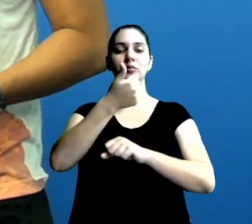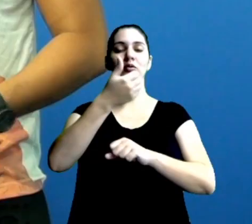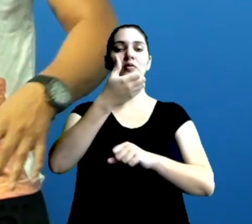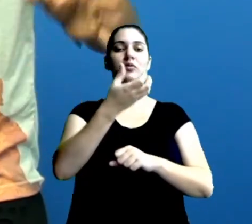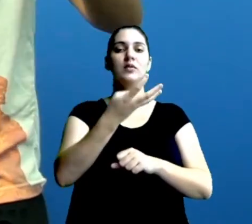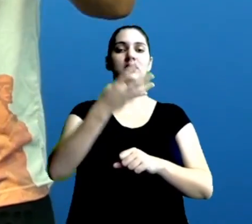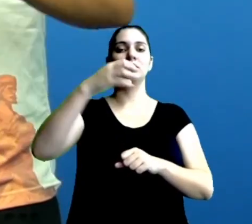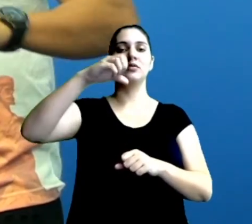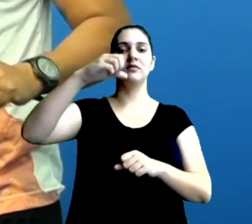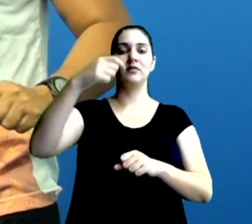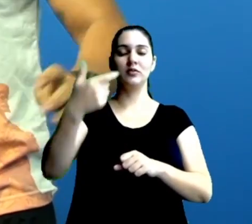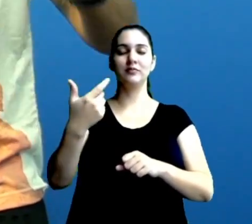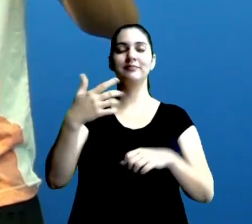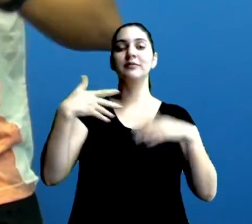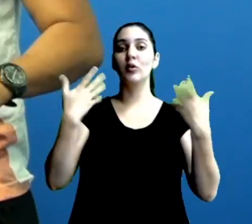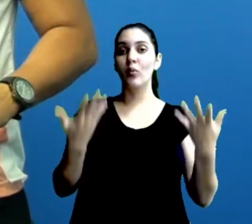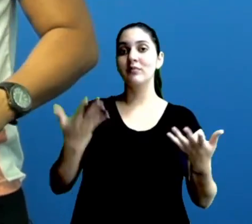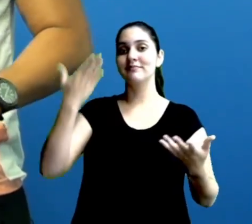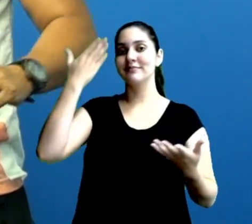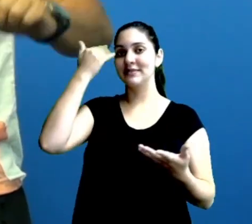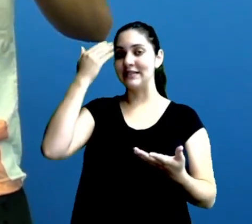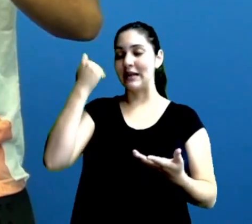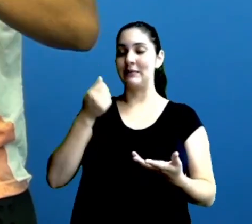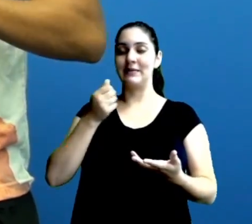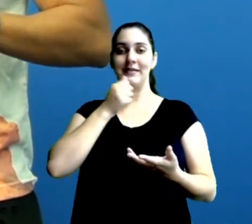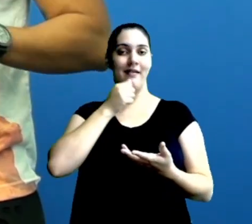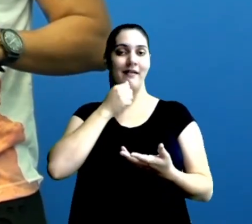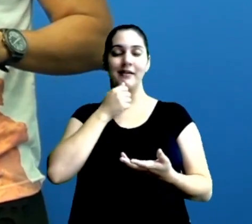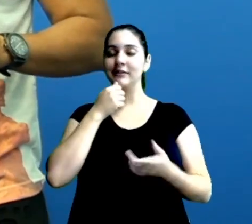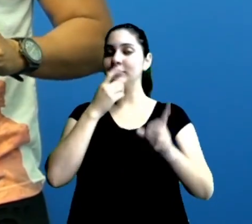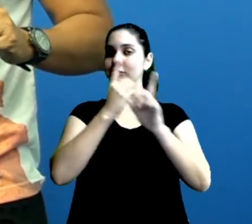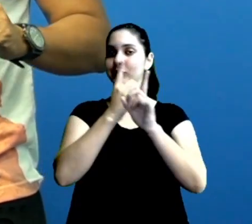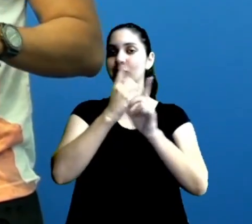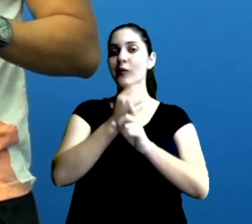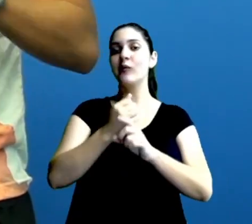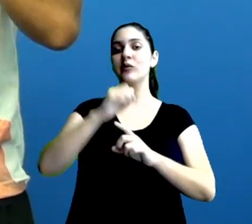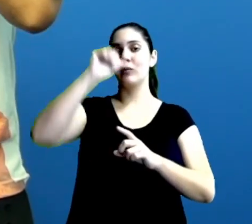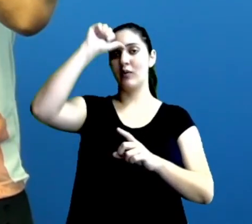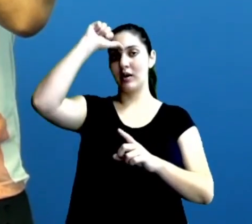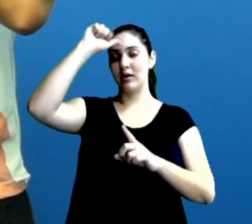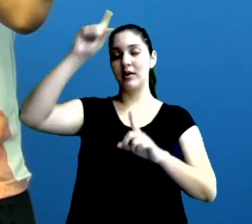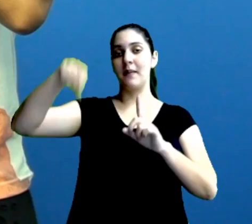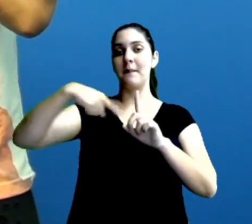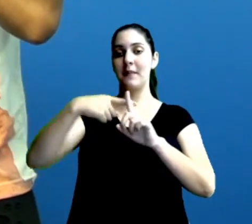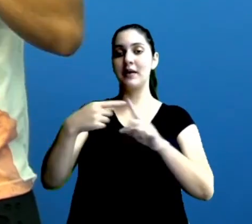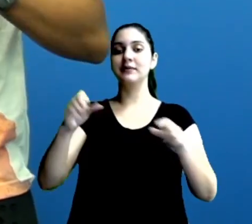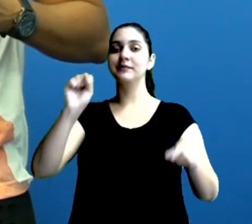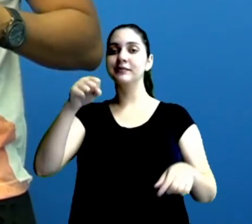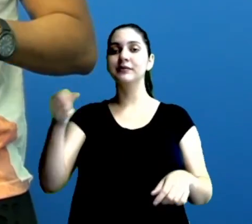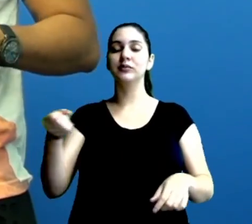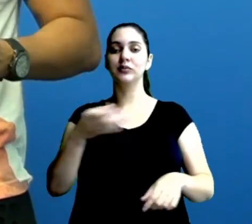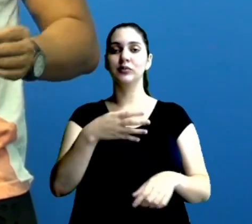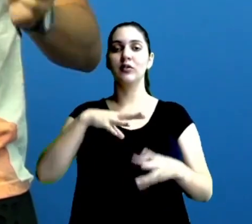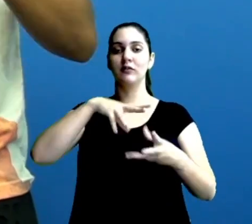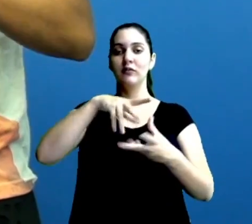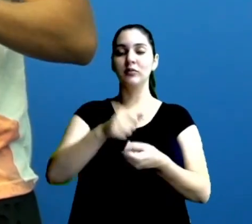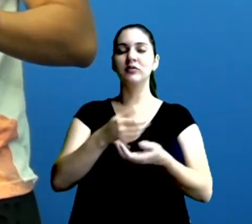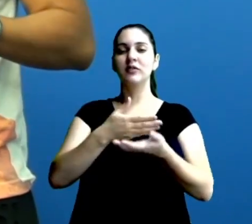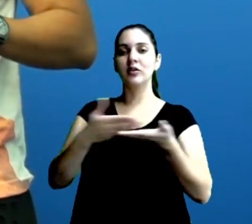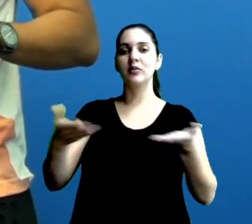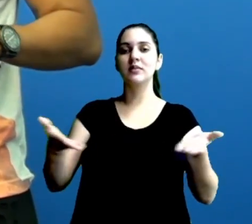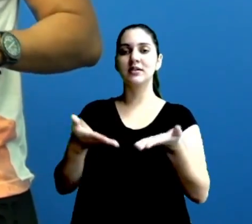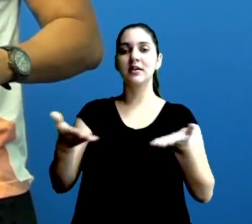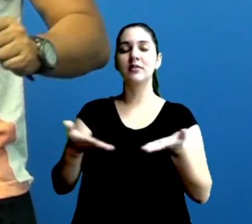Vespúcio que descobre que ali não é as Índias, mas é um novo mundo, né? A gente vai observar também que vai começar agora